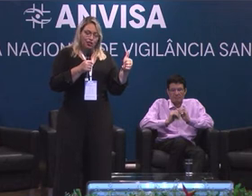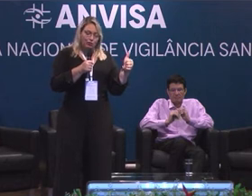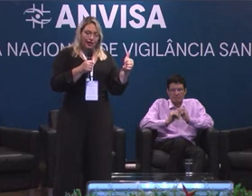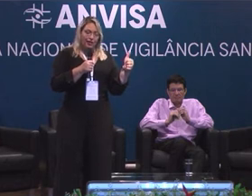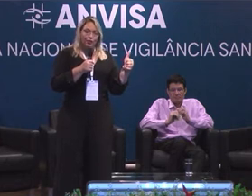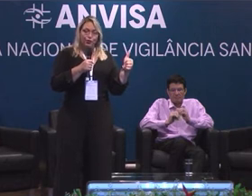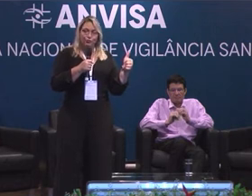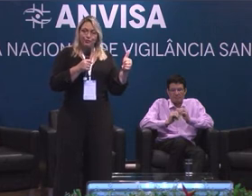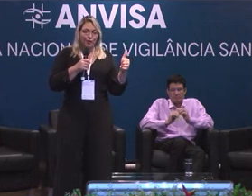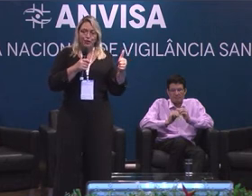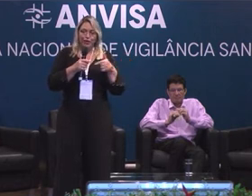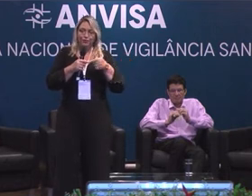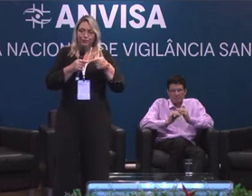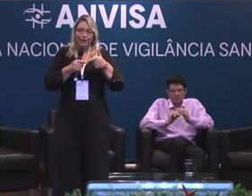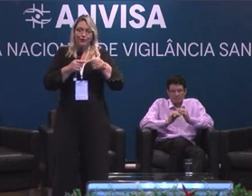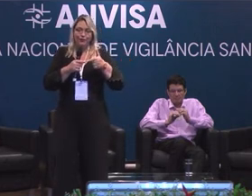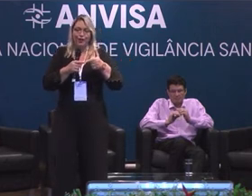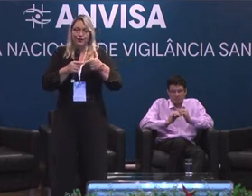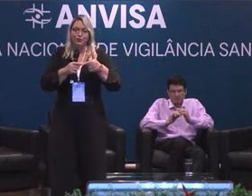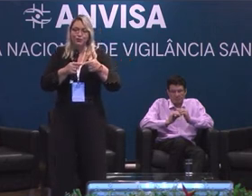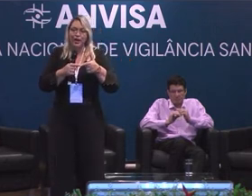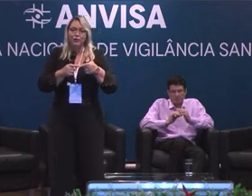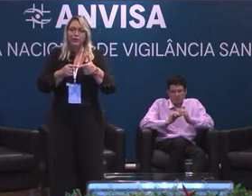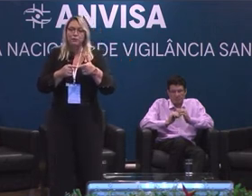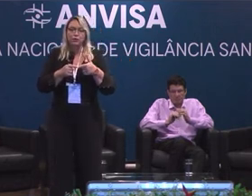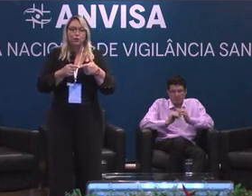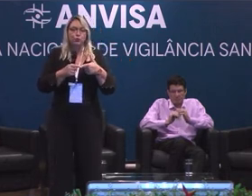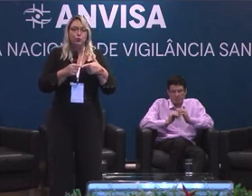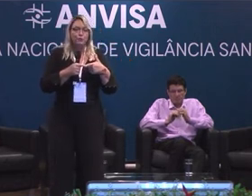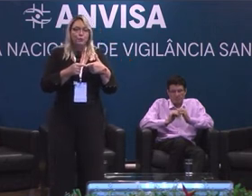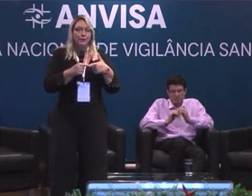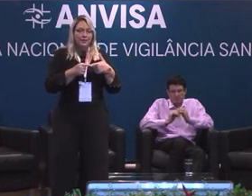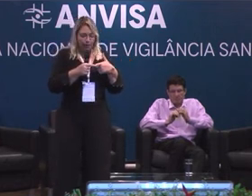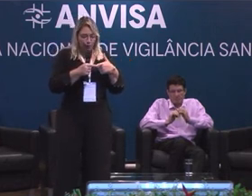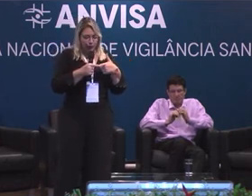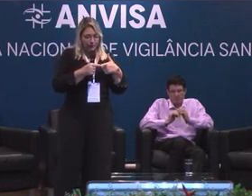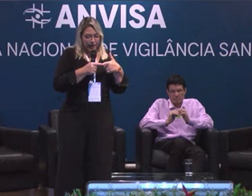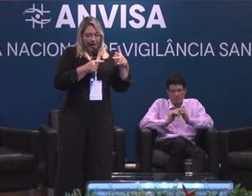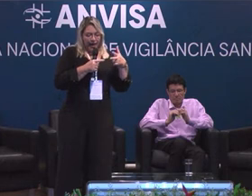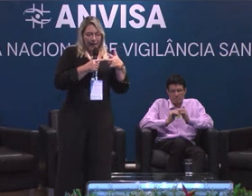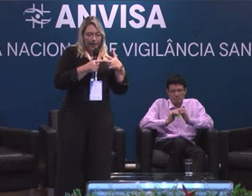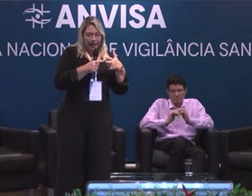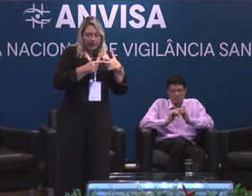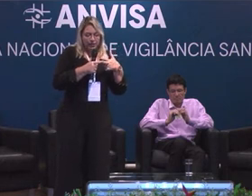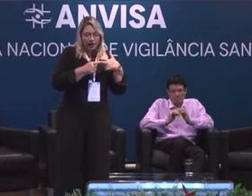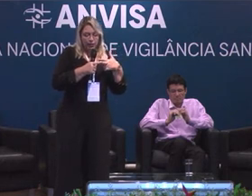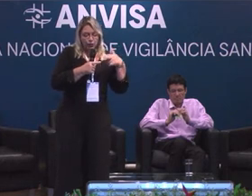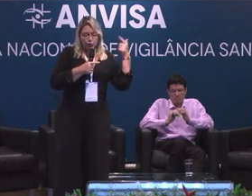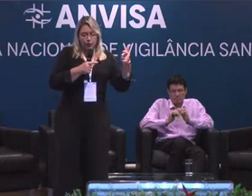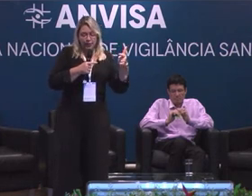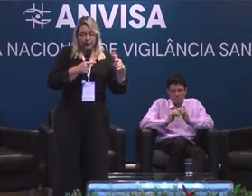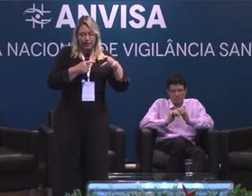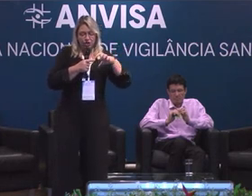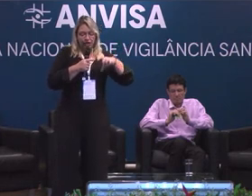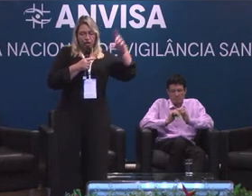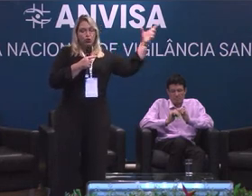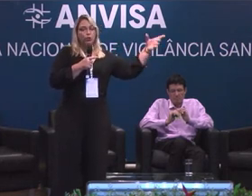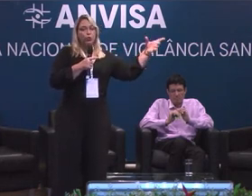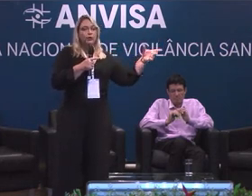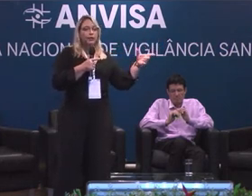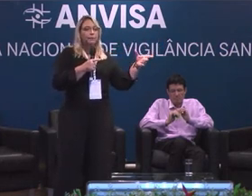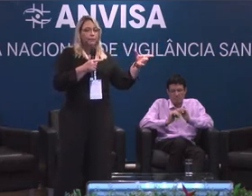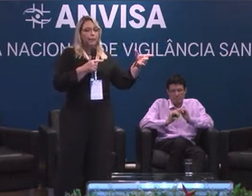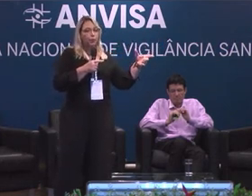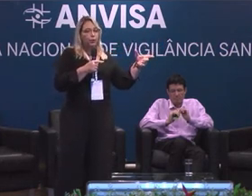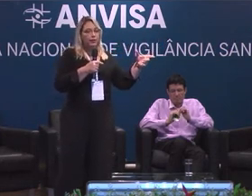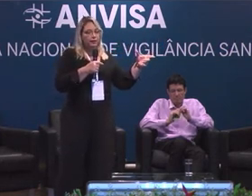do território, então a gente não fez o reconhecimento com o nosso mapa da saúde. A aplicação dos recursos, muitas vezes, destoante